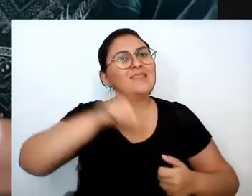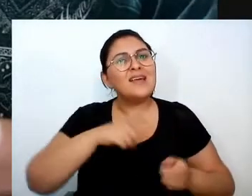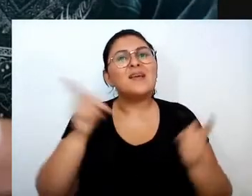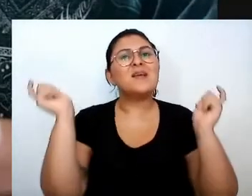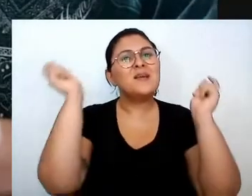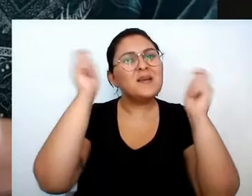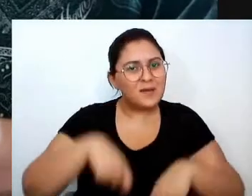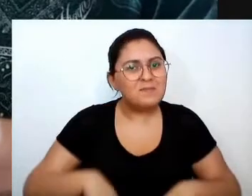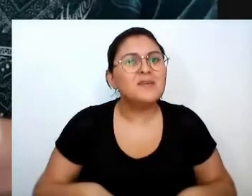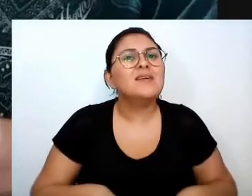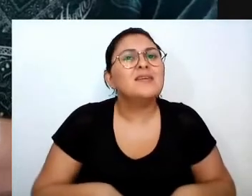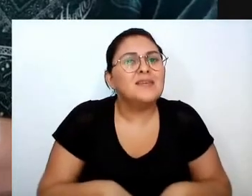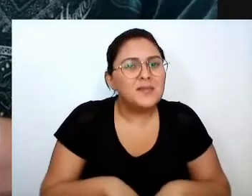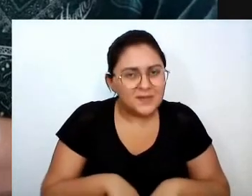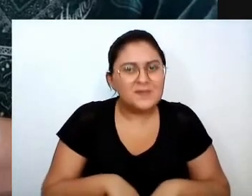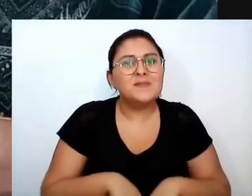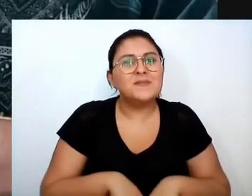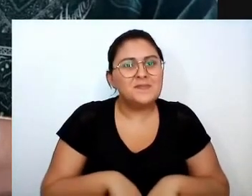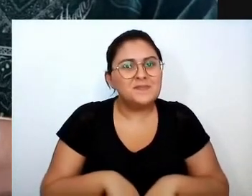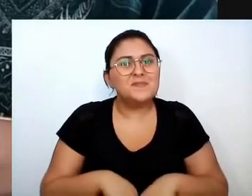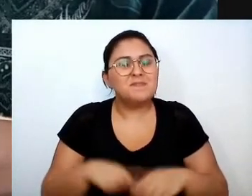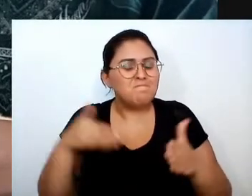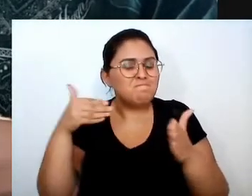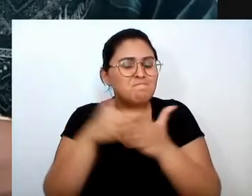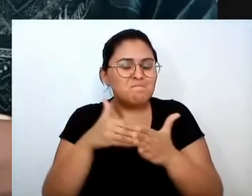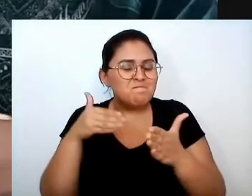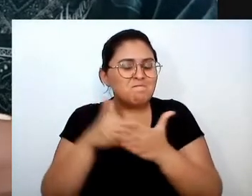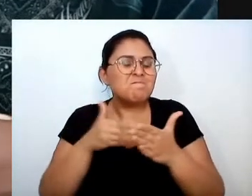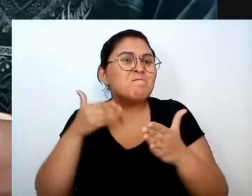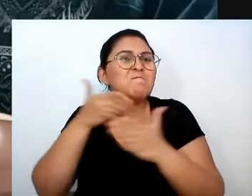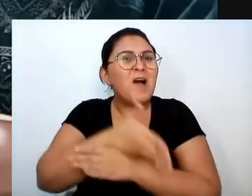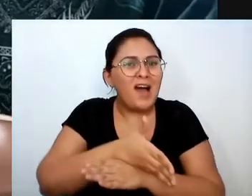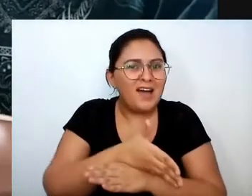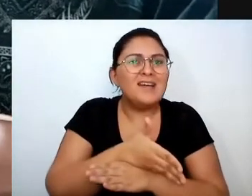vai quebrando as barreiras, né, vai